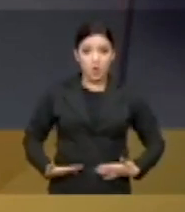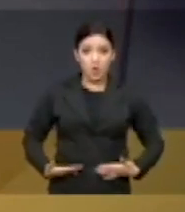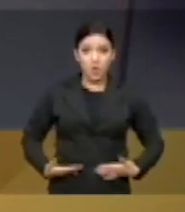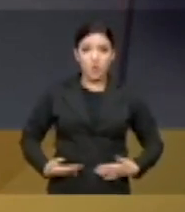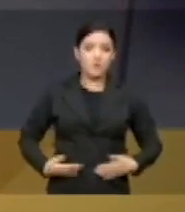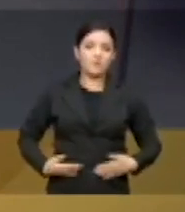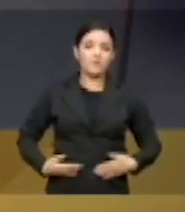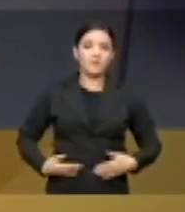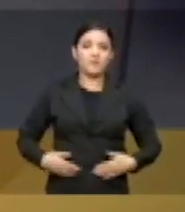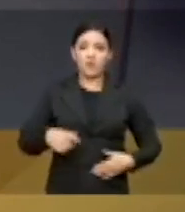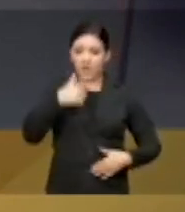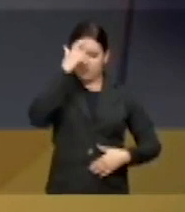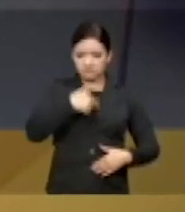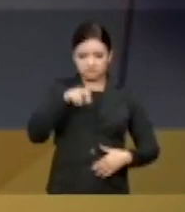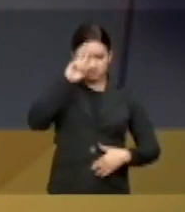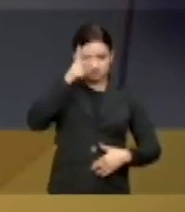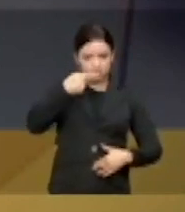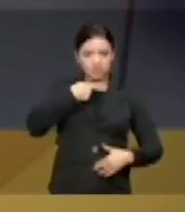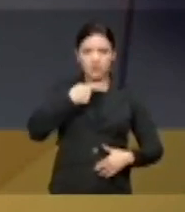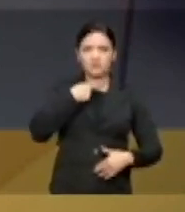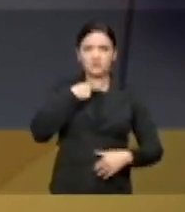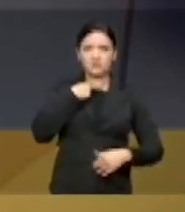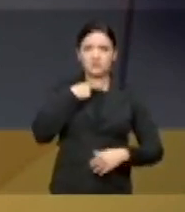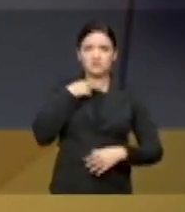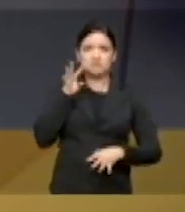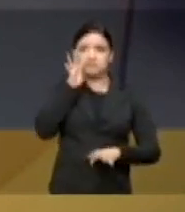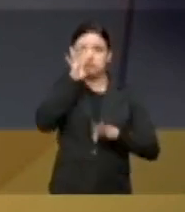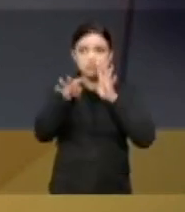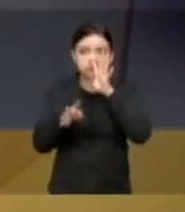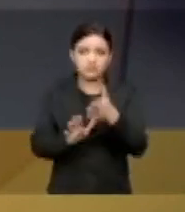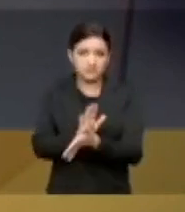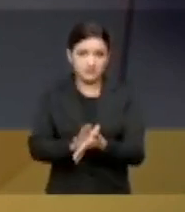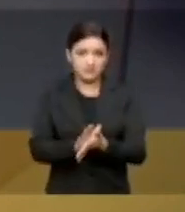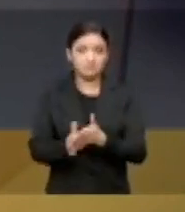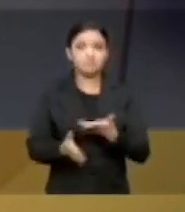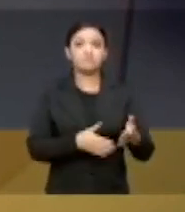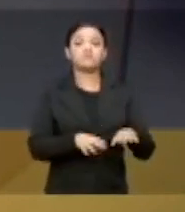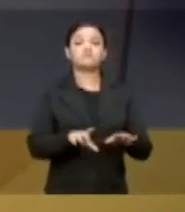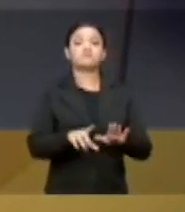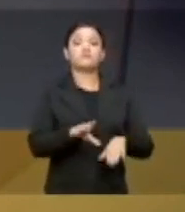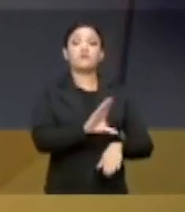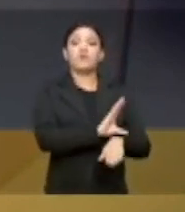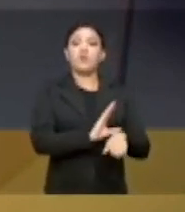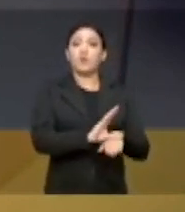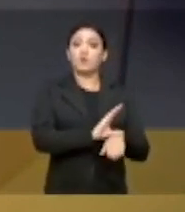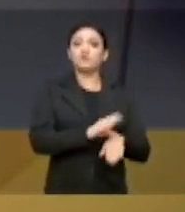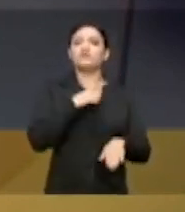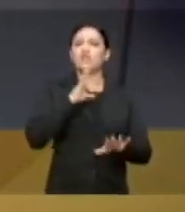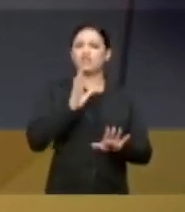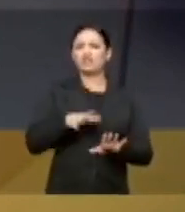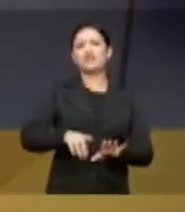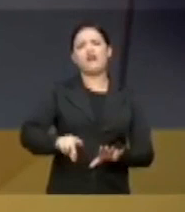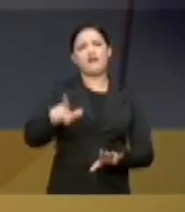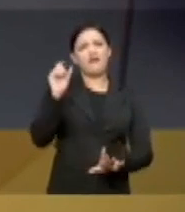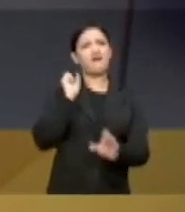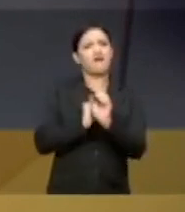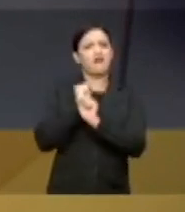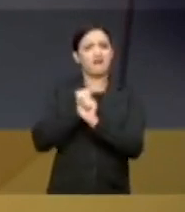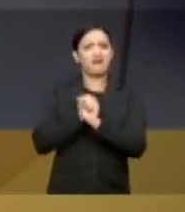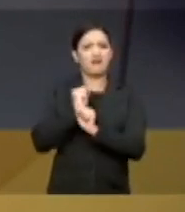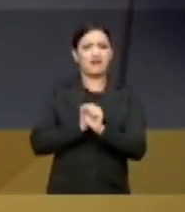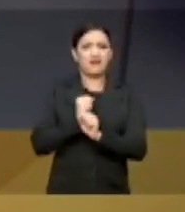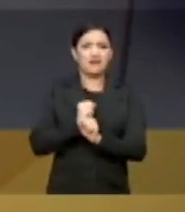humana. Na legislação pátria, existe há muito tempo hipóteses de